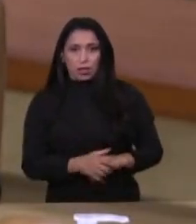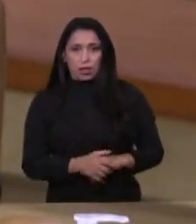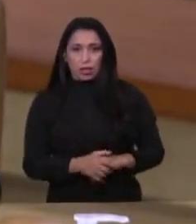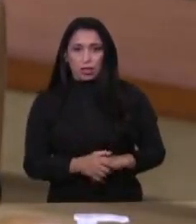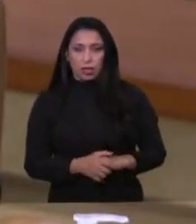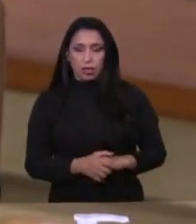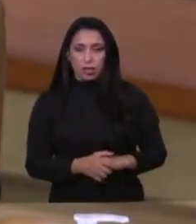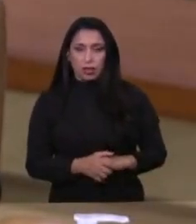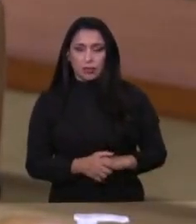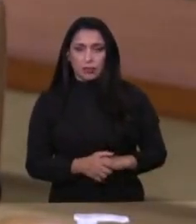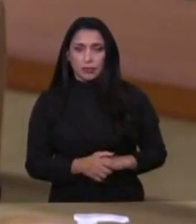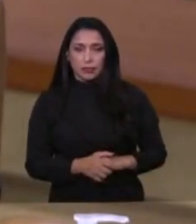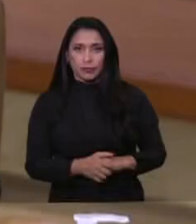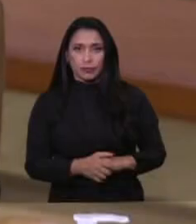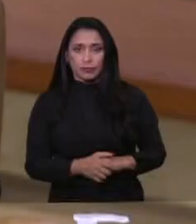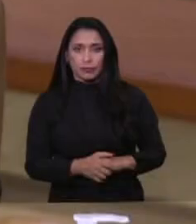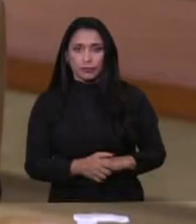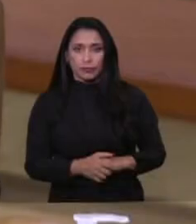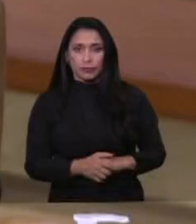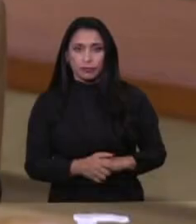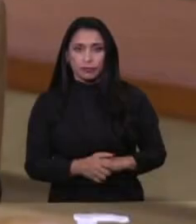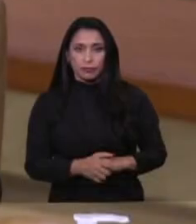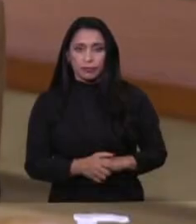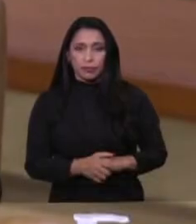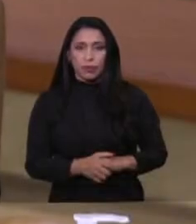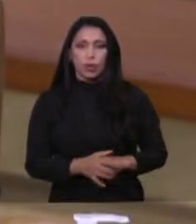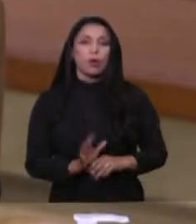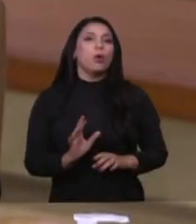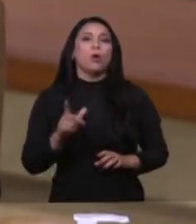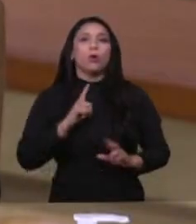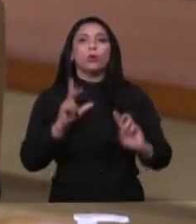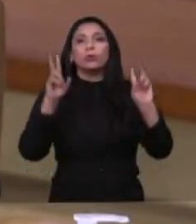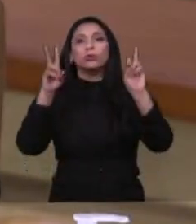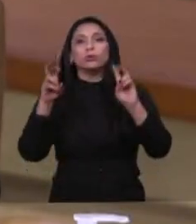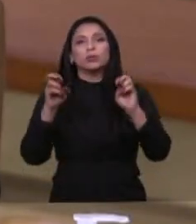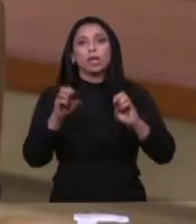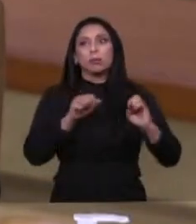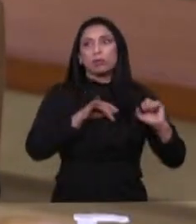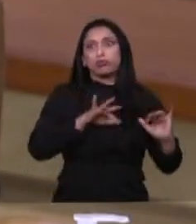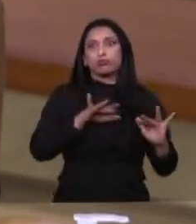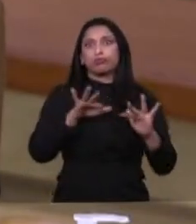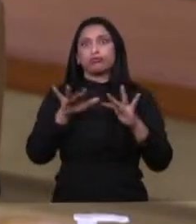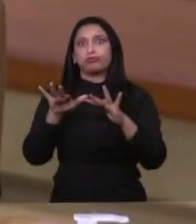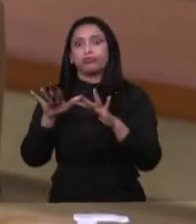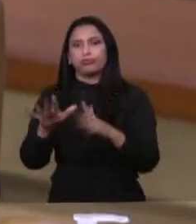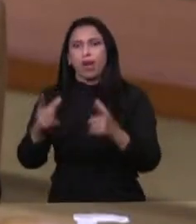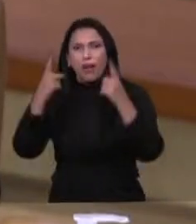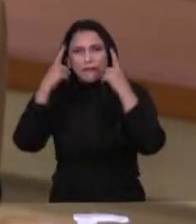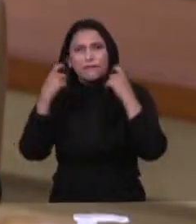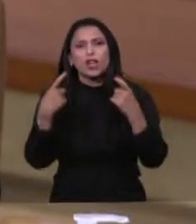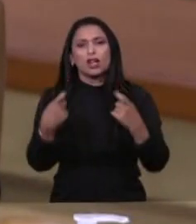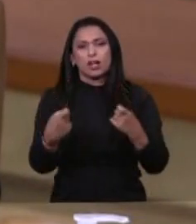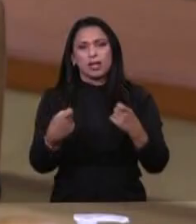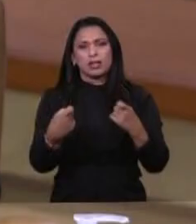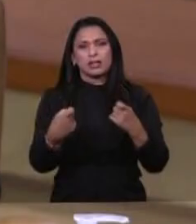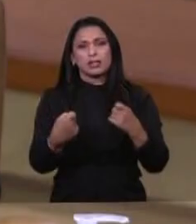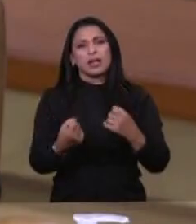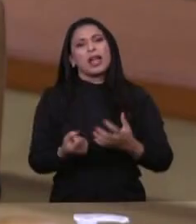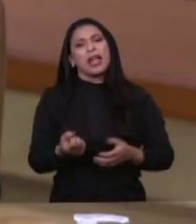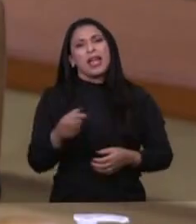originariamente, novamente, um caso de manifestações violentas é muito raro.